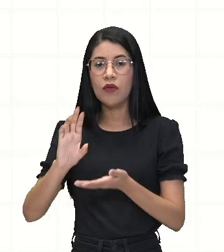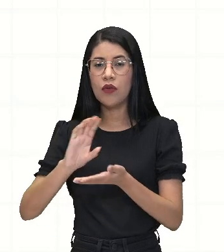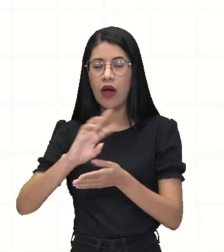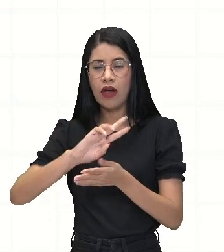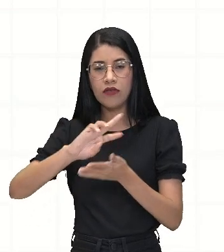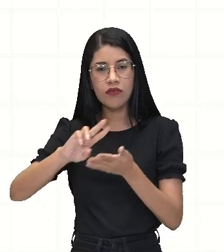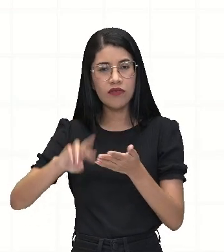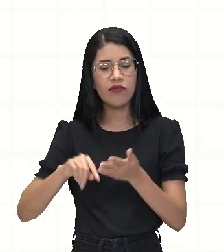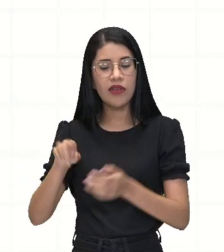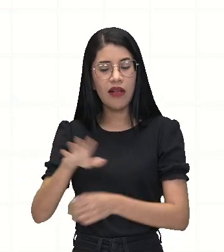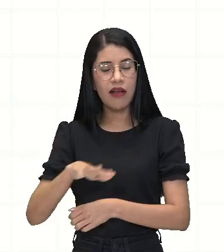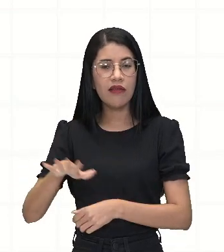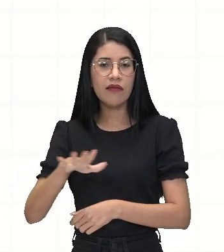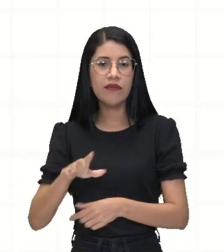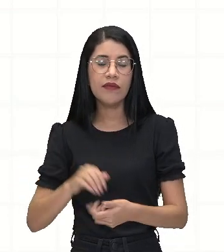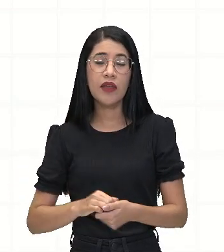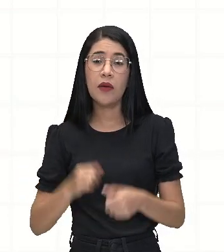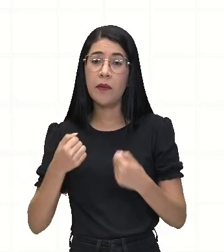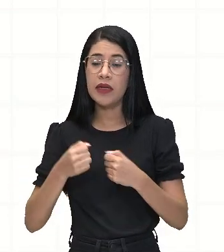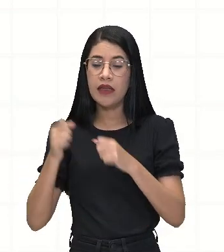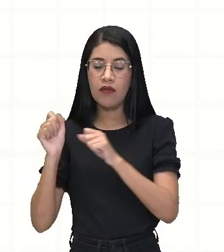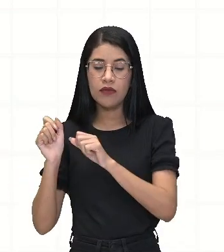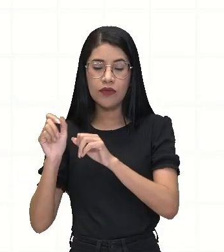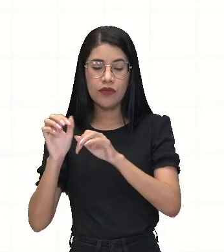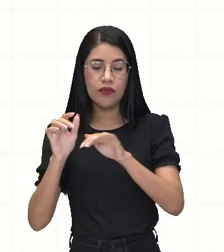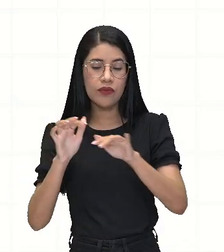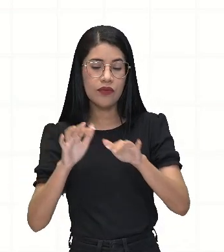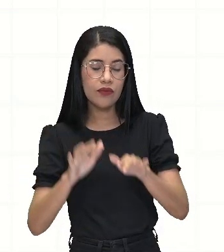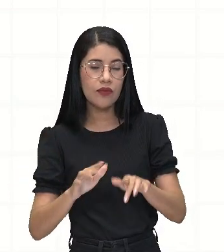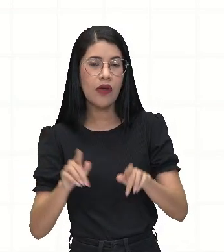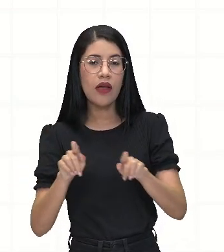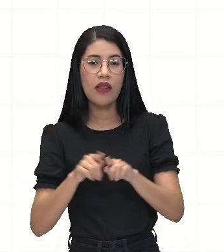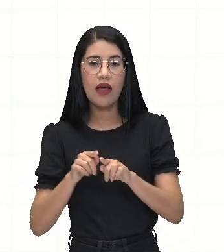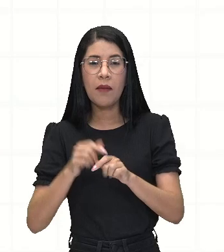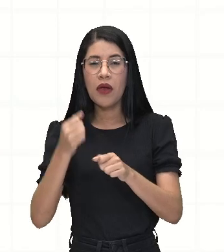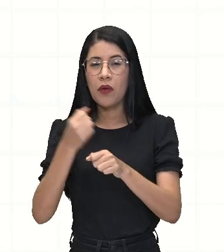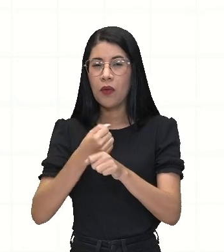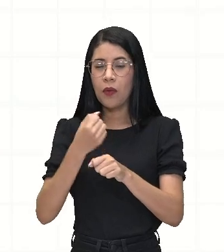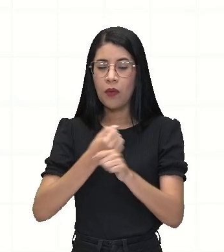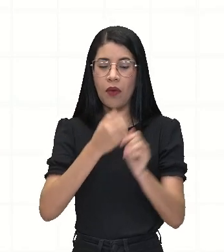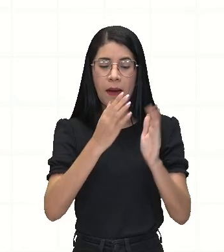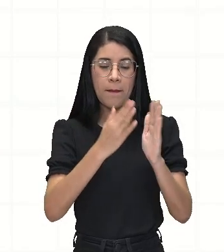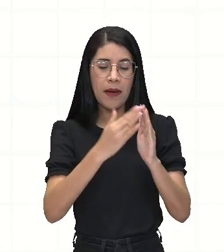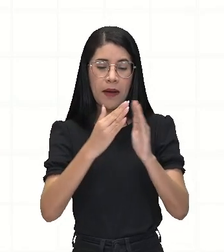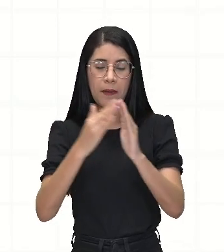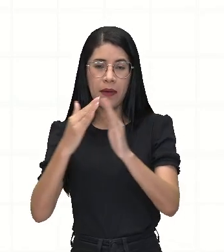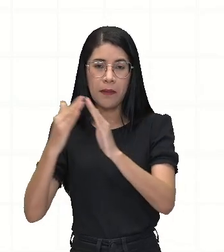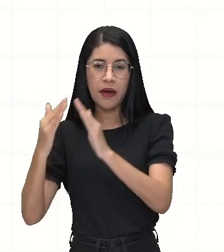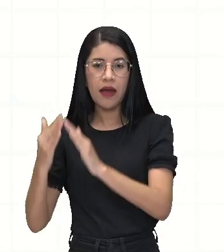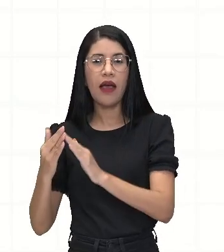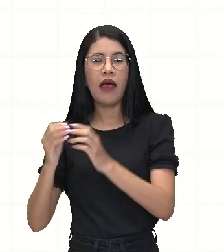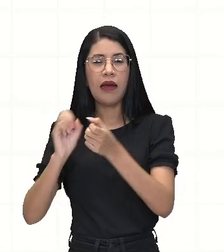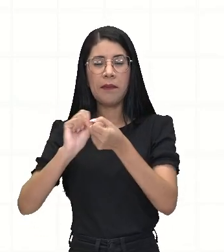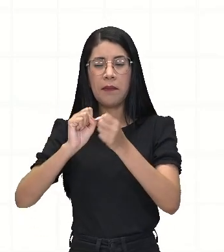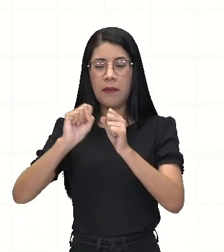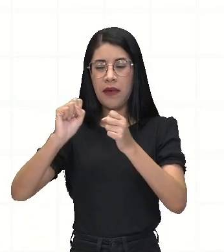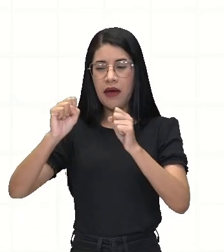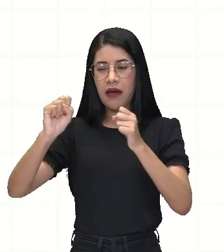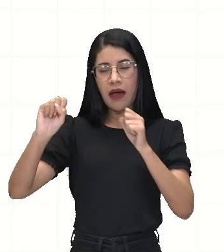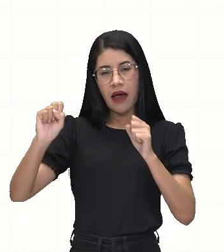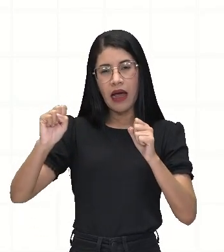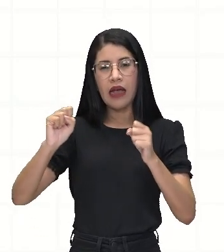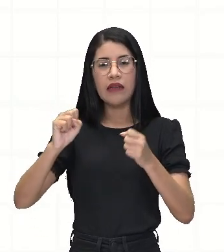do donatário ele tinha que colonizar, construir aqui as suas casas, né, que eram casas enormes, com muitos